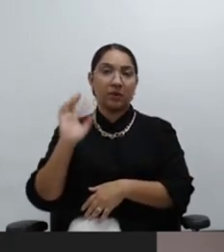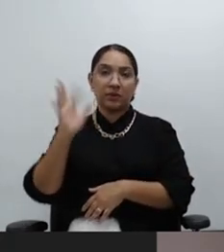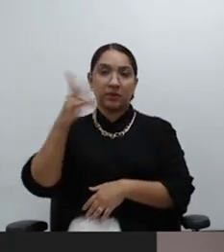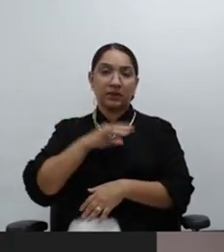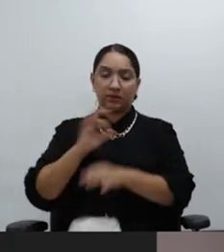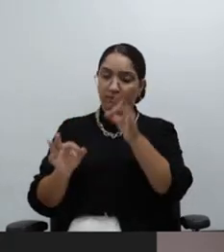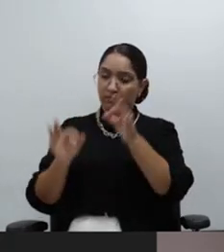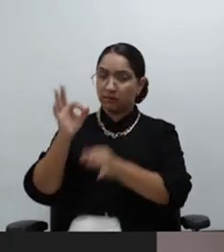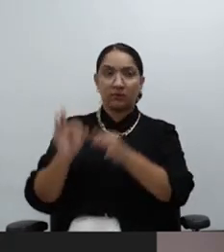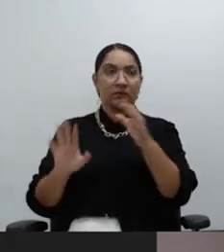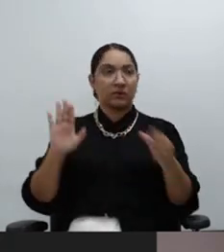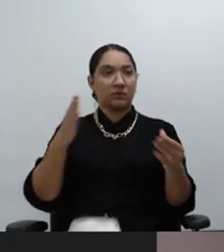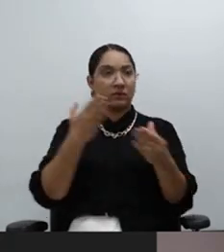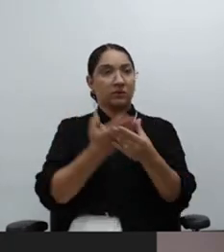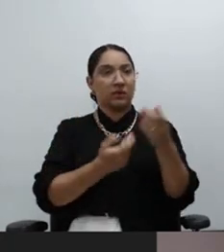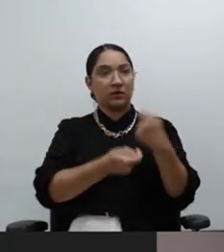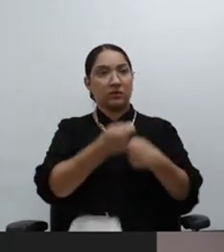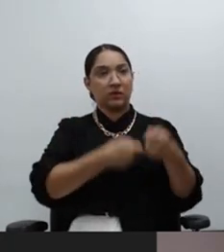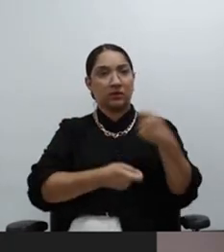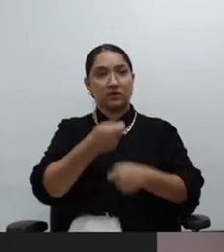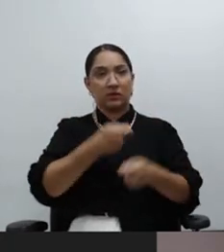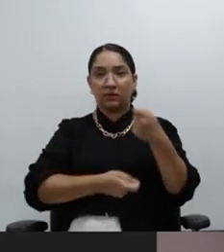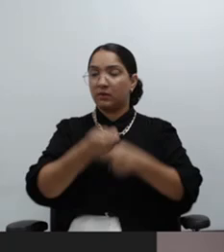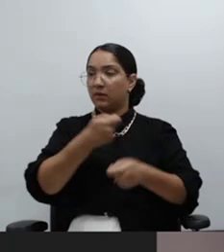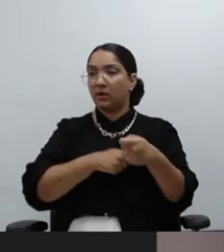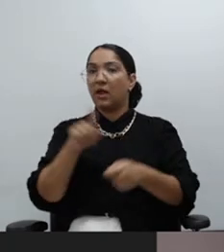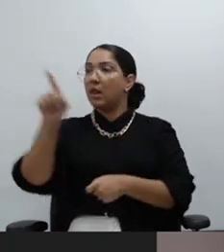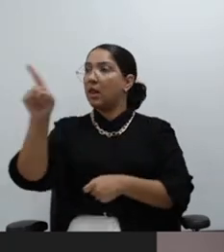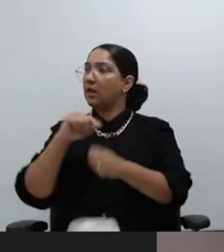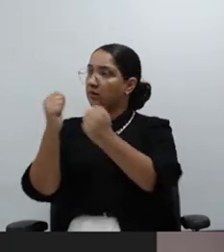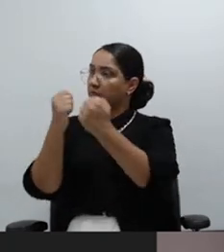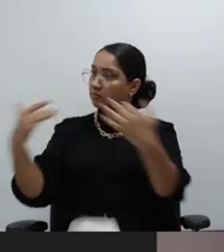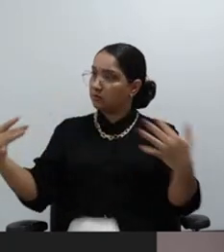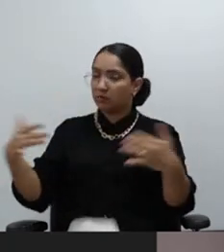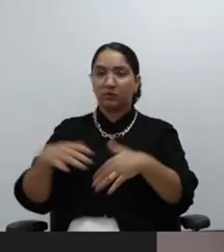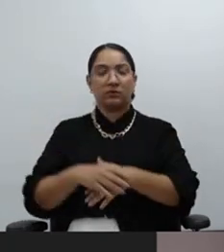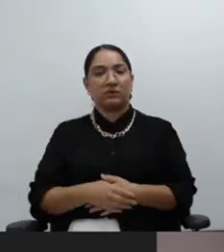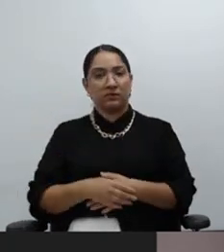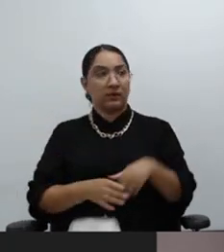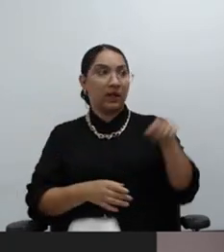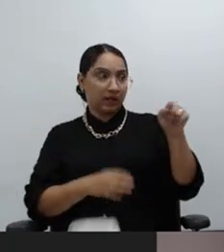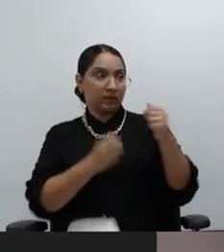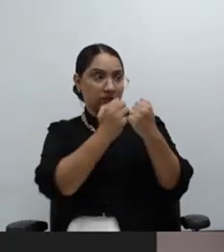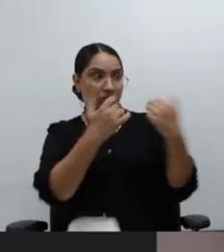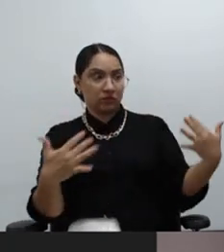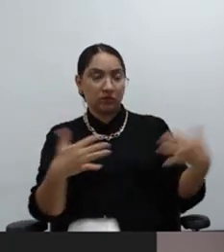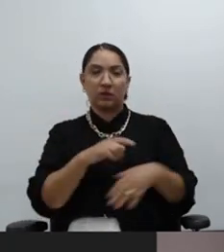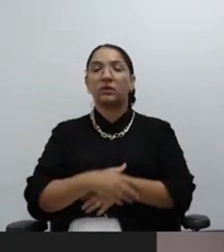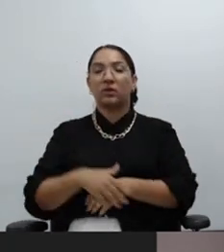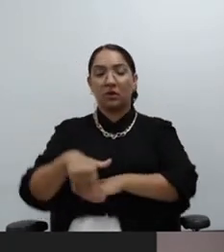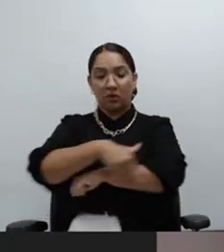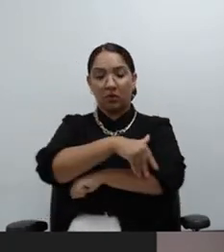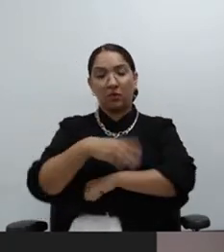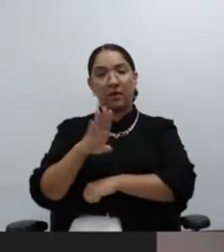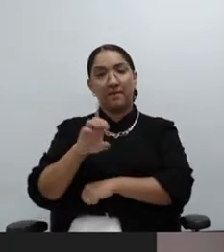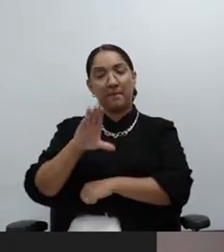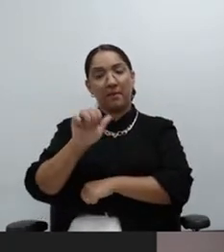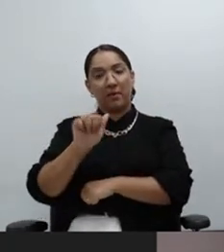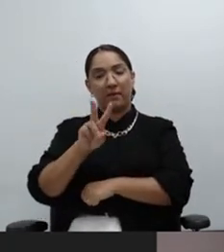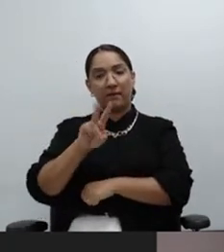processo administrativo disciplinar, que as sessões são realizadas lá no auditório, na verdade, né, da Boa Vista 200, ou alguma outra